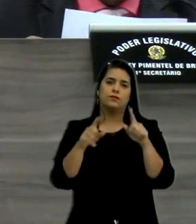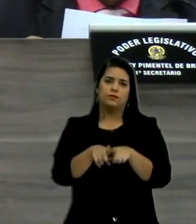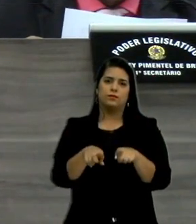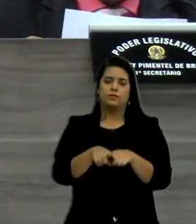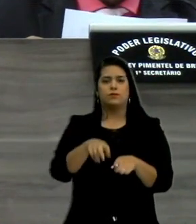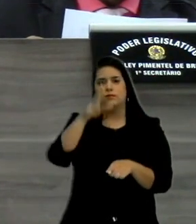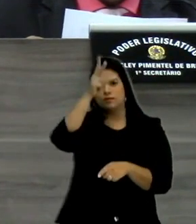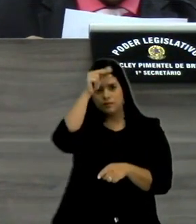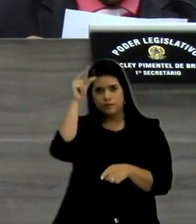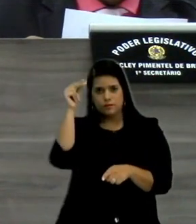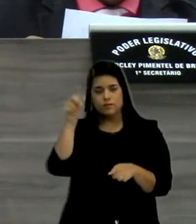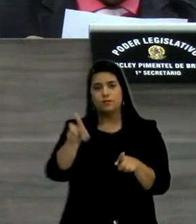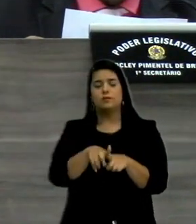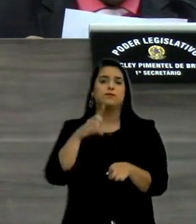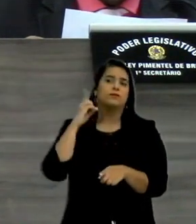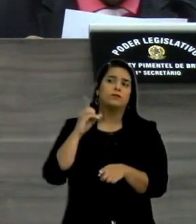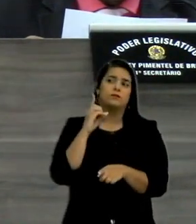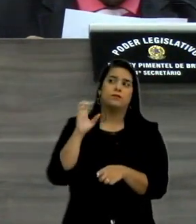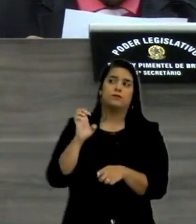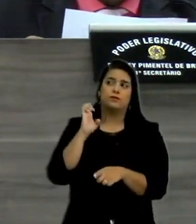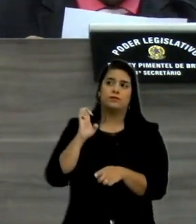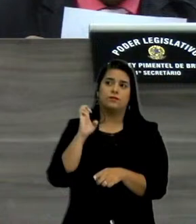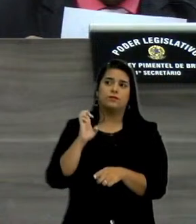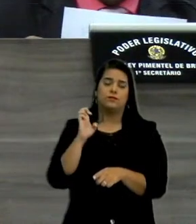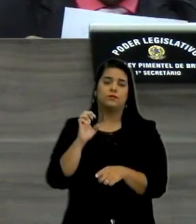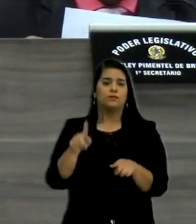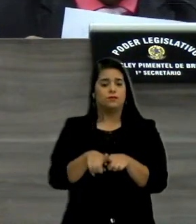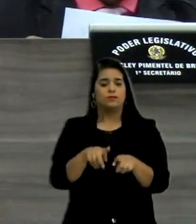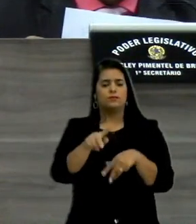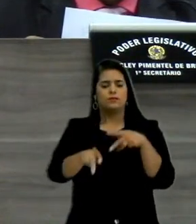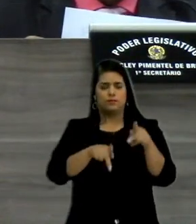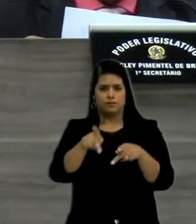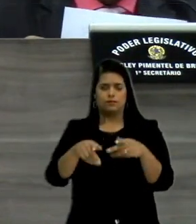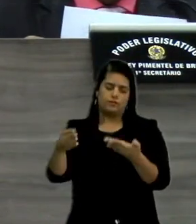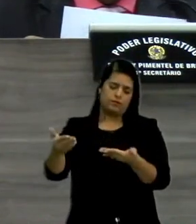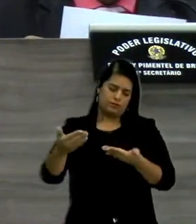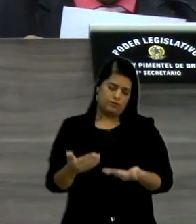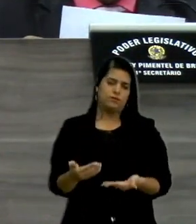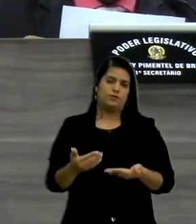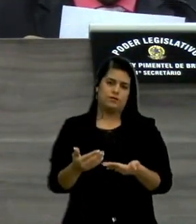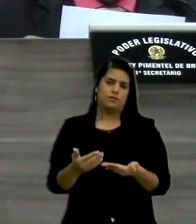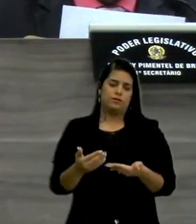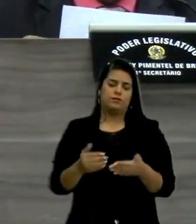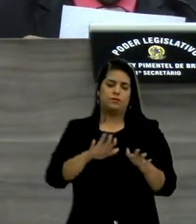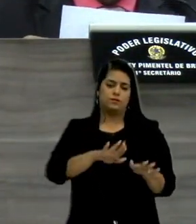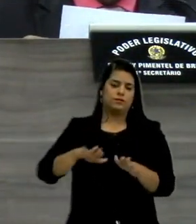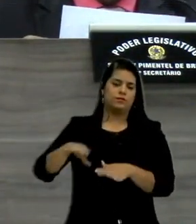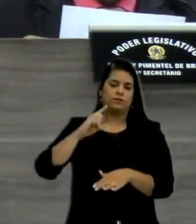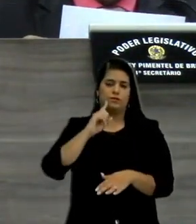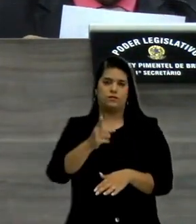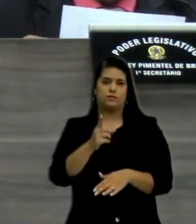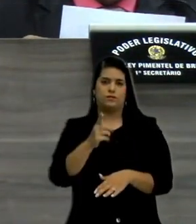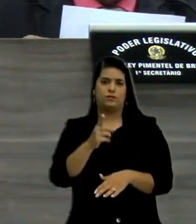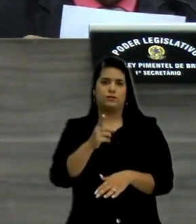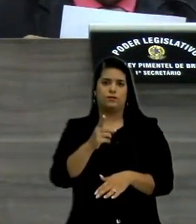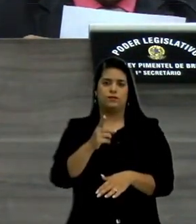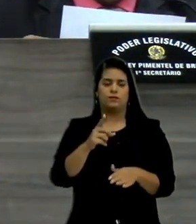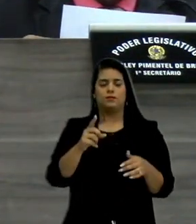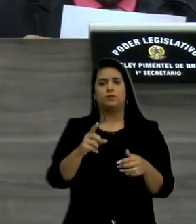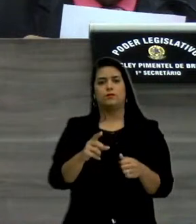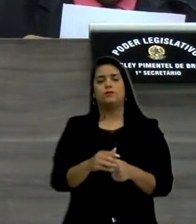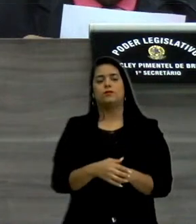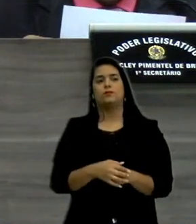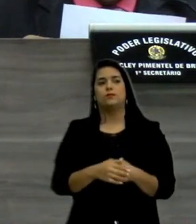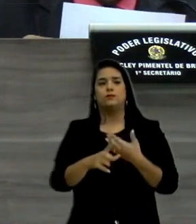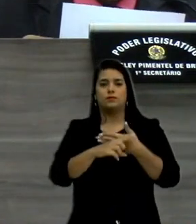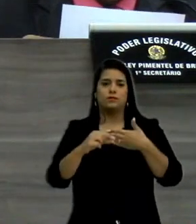Souza e da deputada estadual Débora Almeida, bem como população sometense em geral. Indicação legislativa número 53/2024,